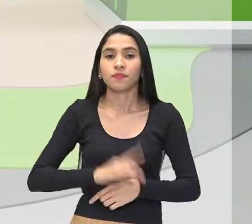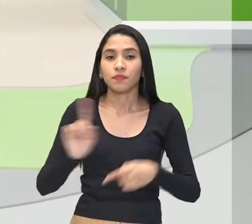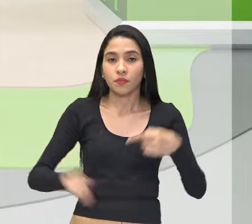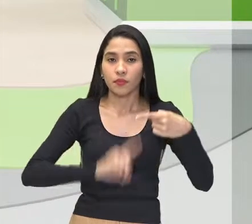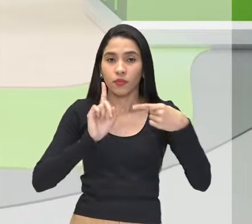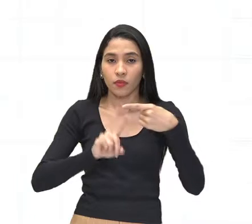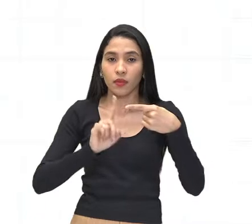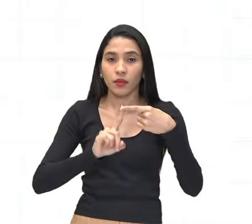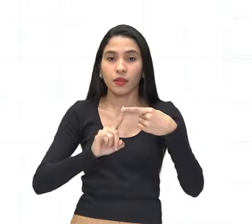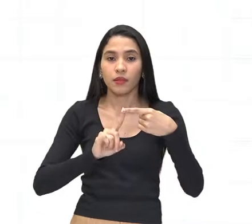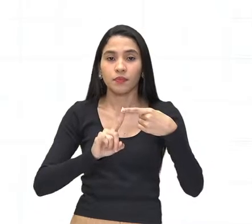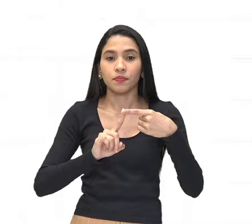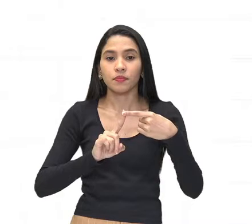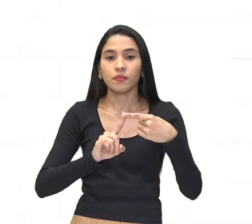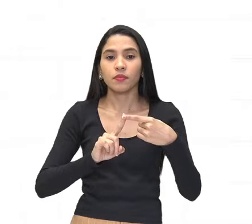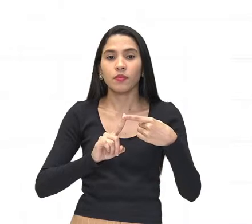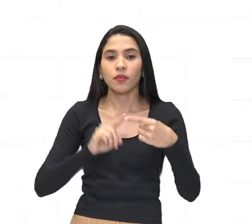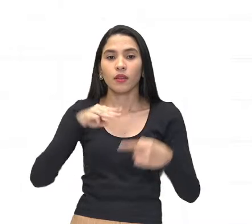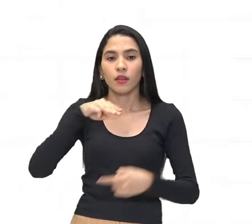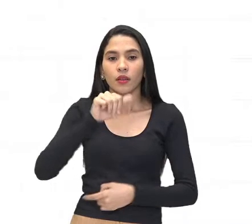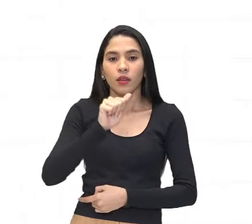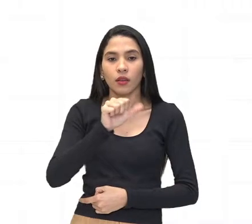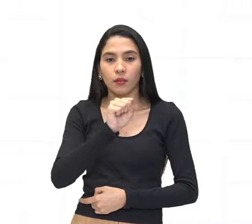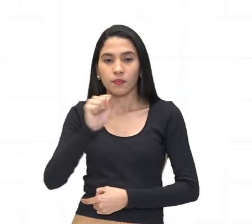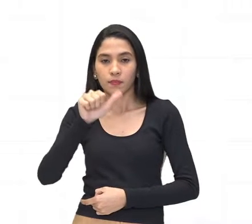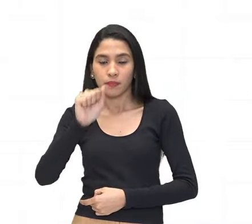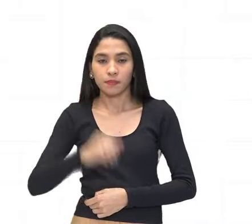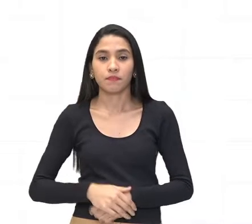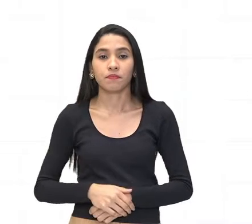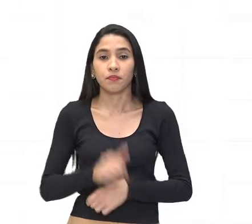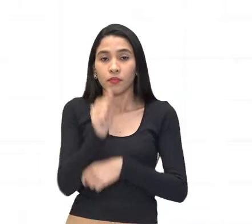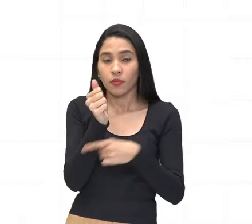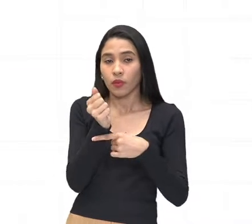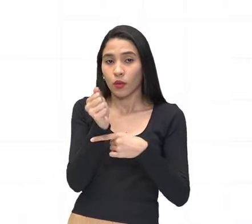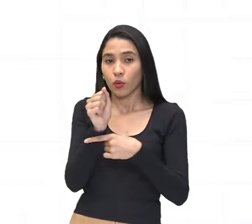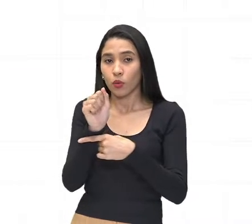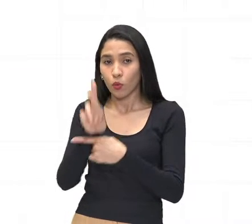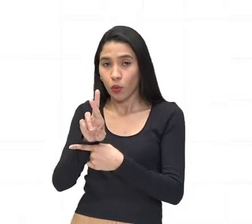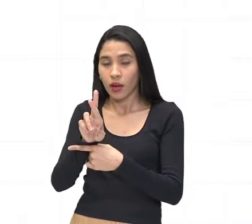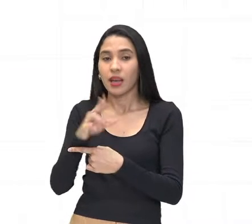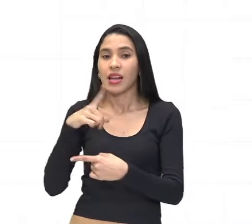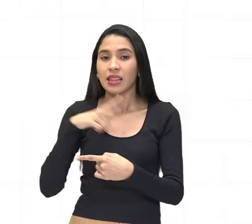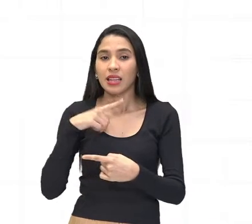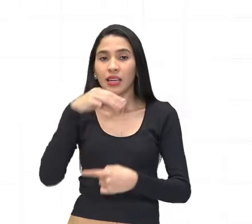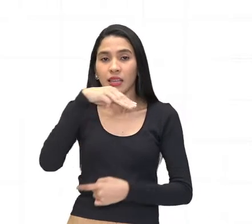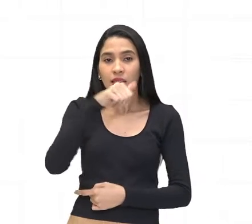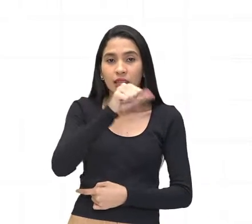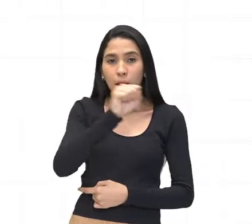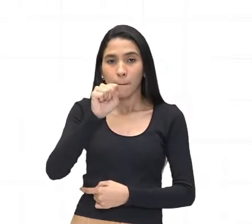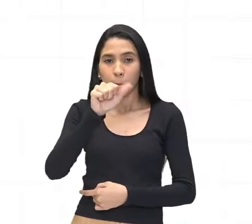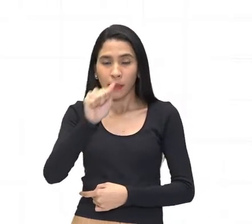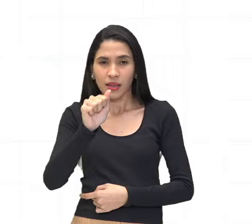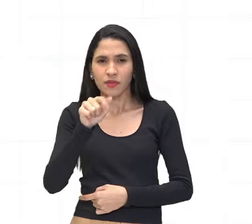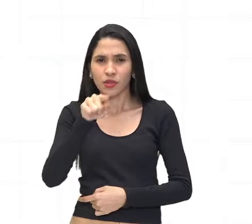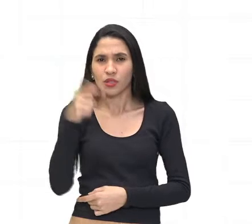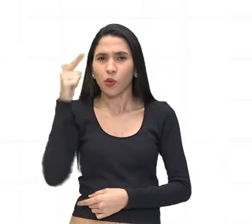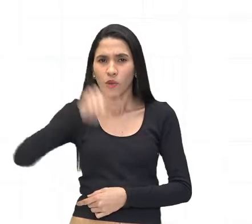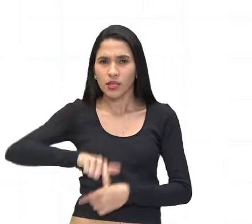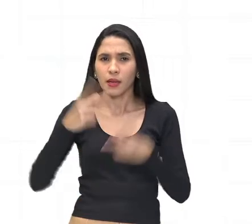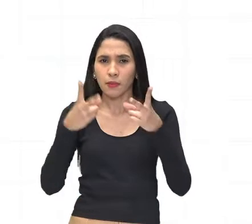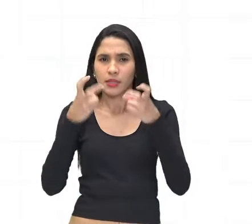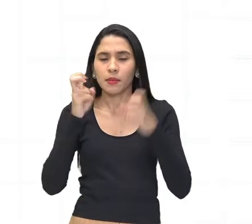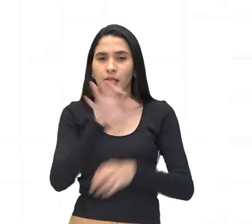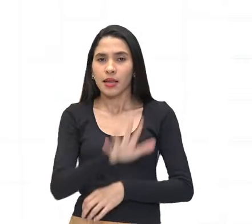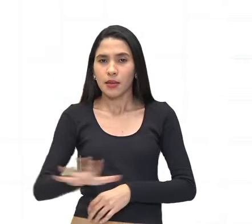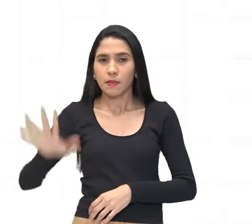delas é massa. Vamos aí. O ar possui massa. Vocês conseguem observar aí que nessa imagem